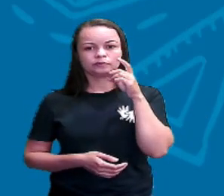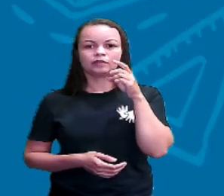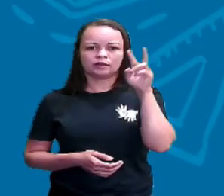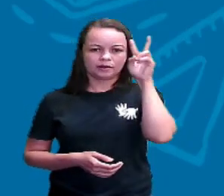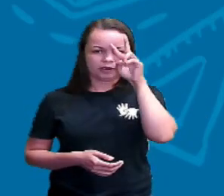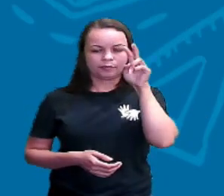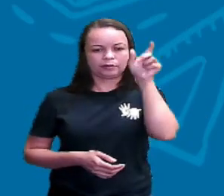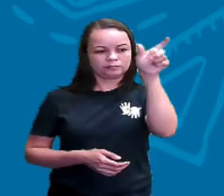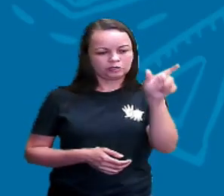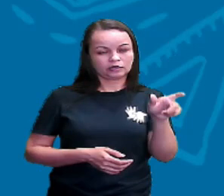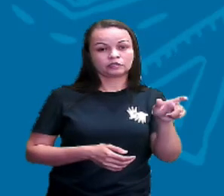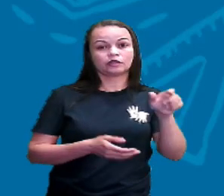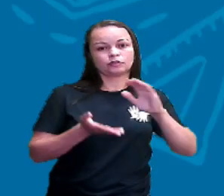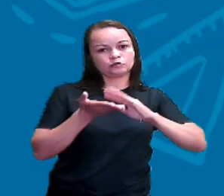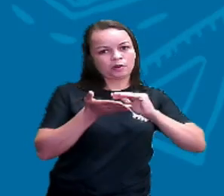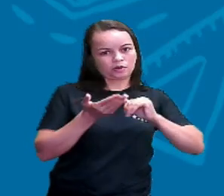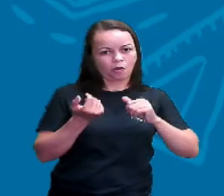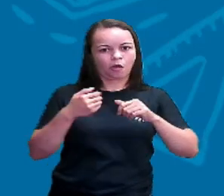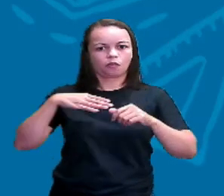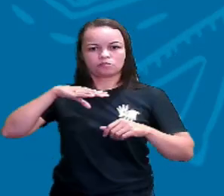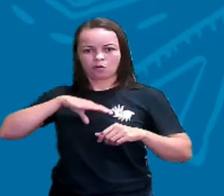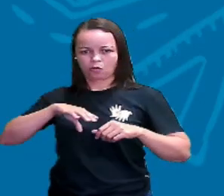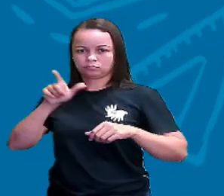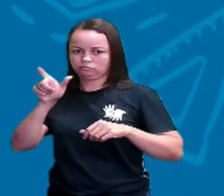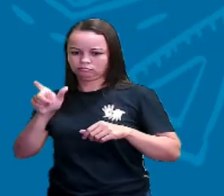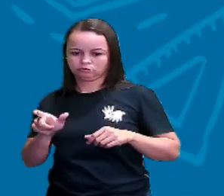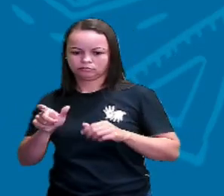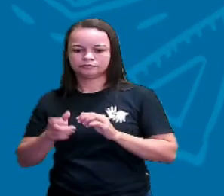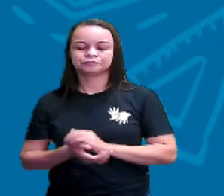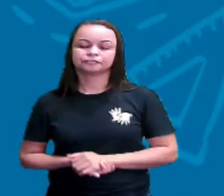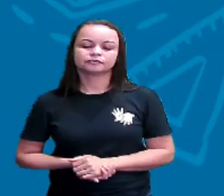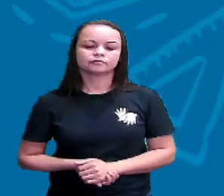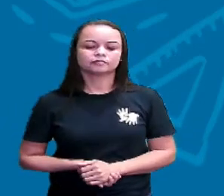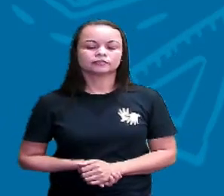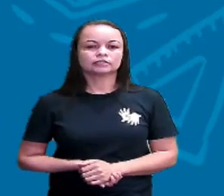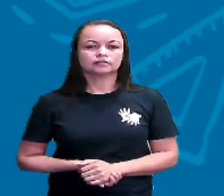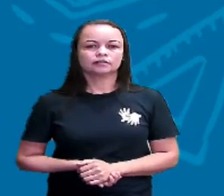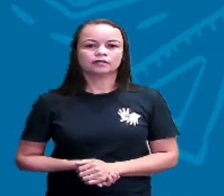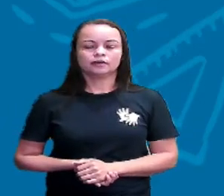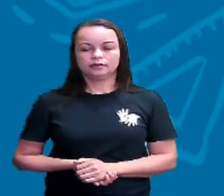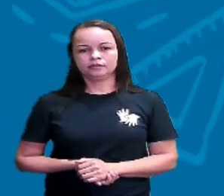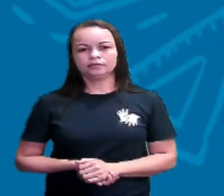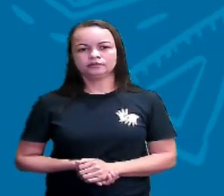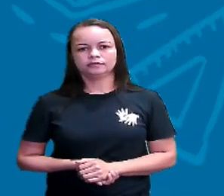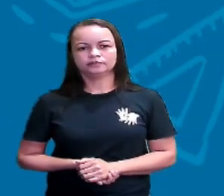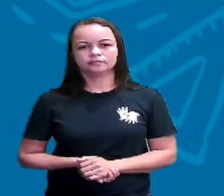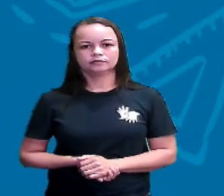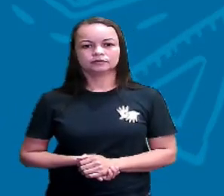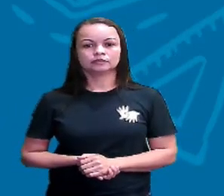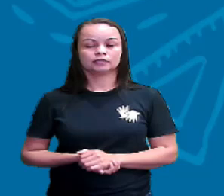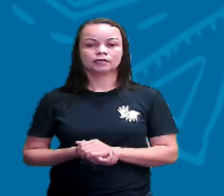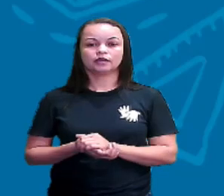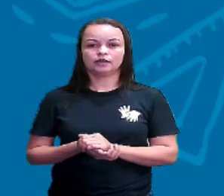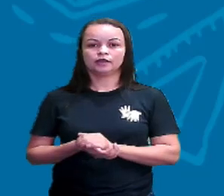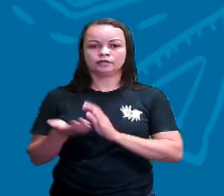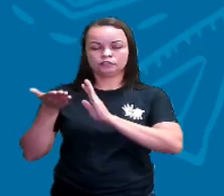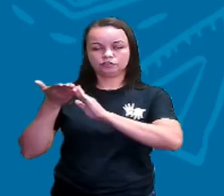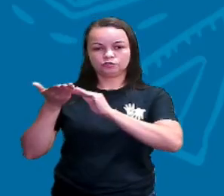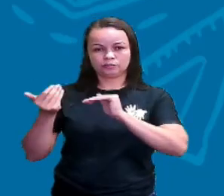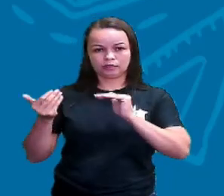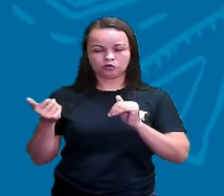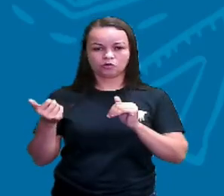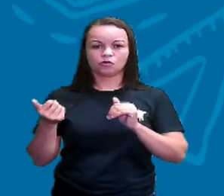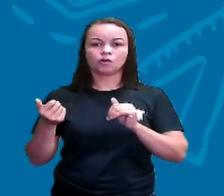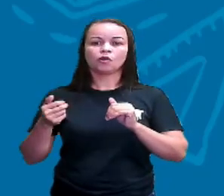bom? Então, vejam só. Em língua espanhola, o gênero